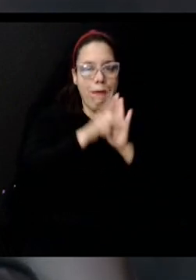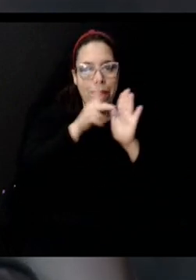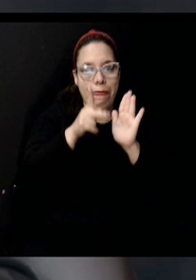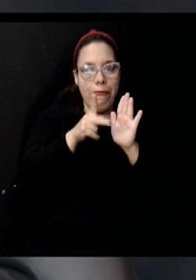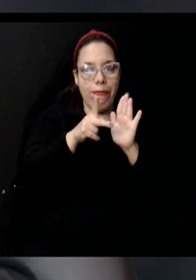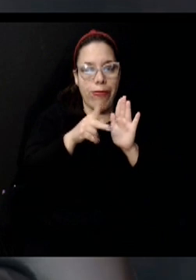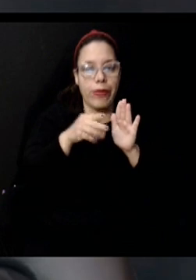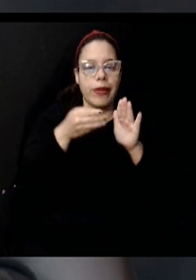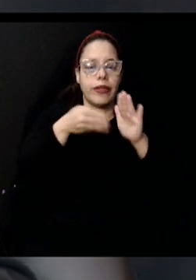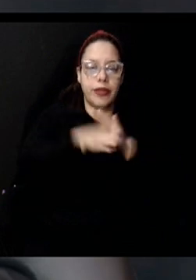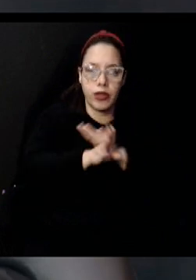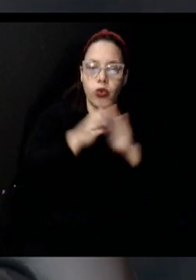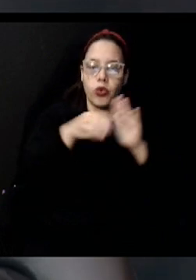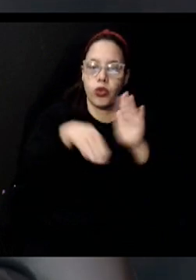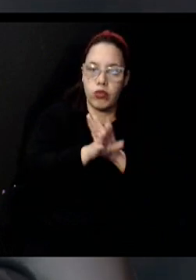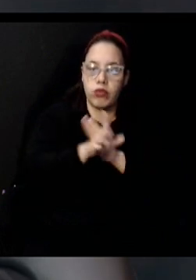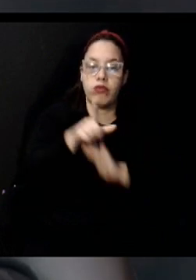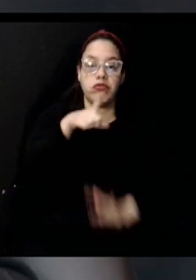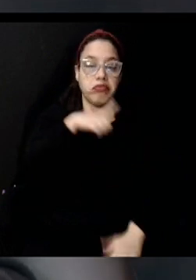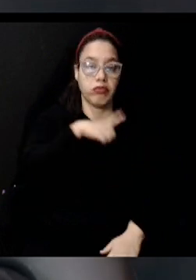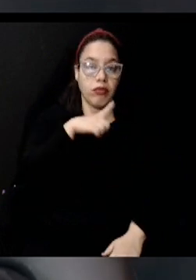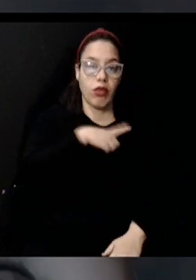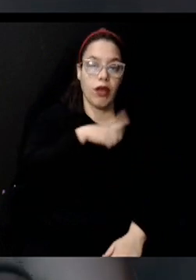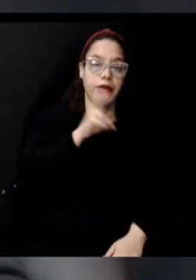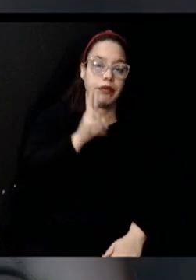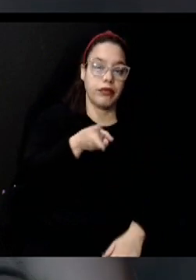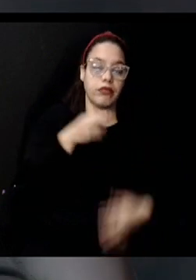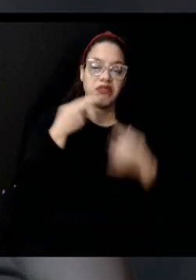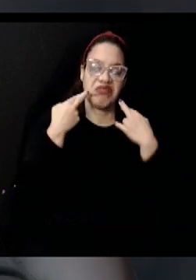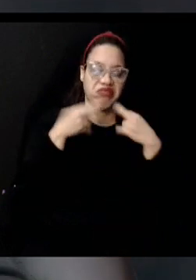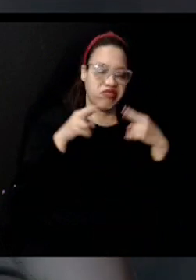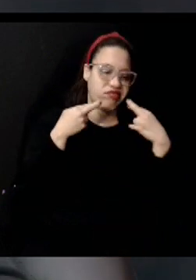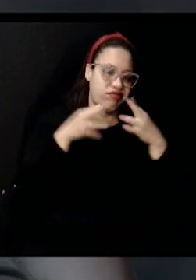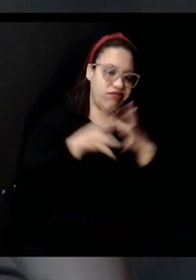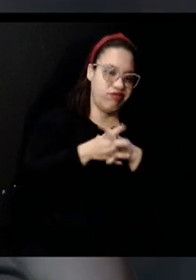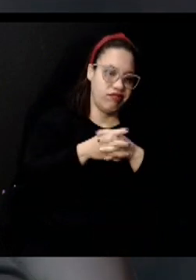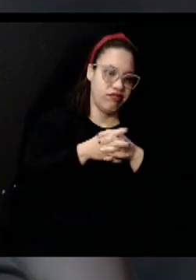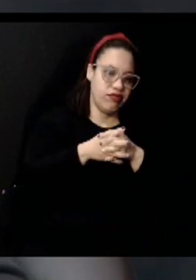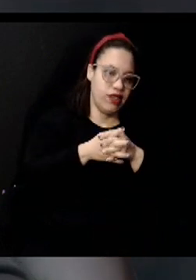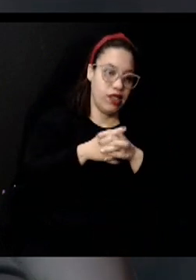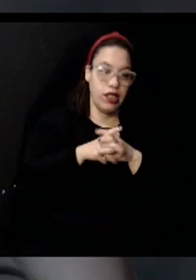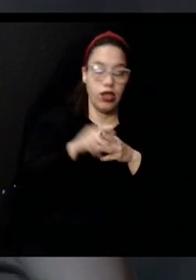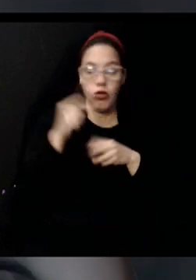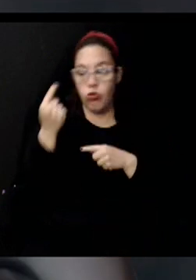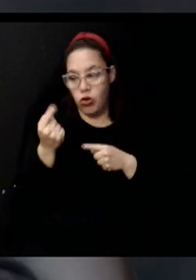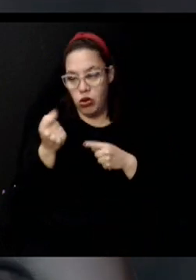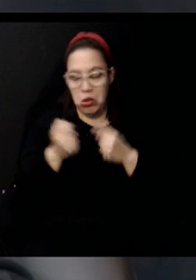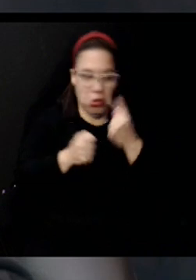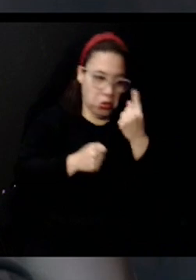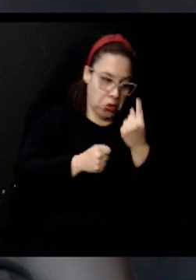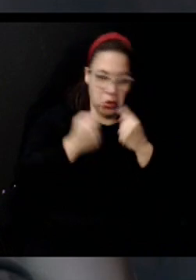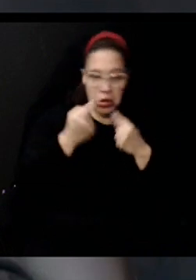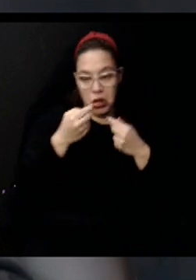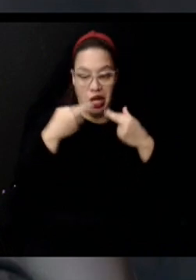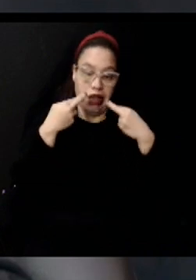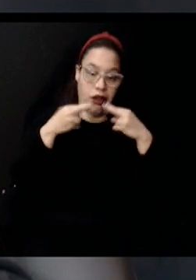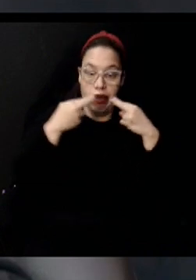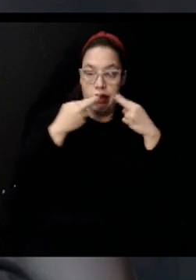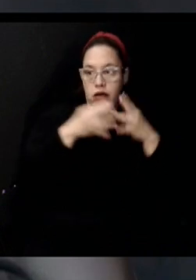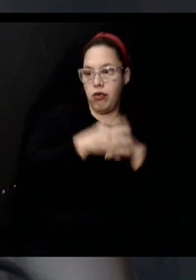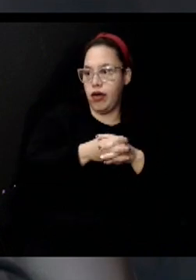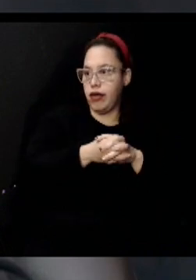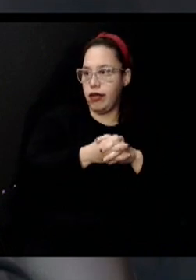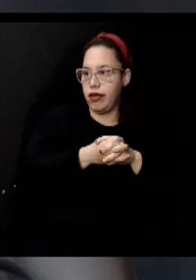acostumadas a ter esse estar sempre reclamando, ter alguma coisa para reclamar. Aham. Né. E também é uma das coisas